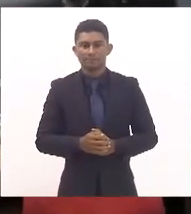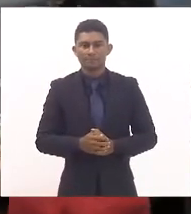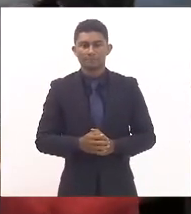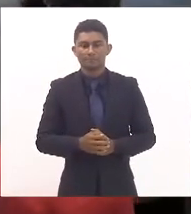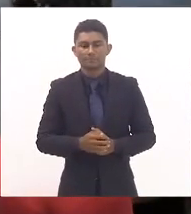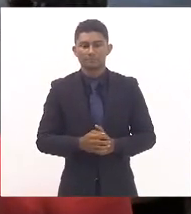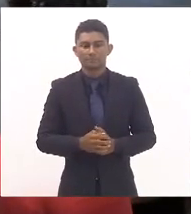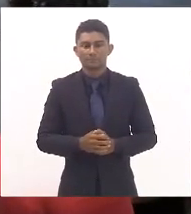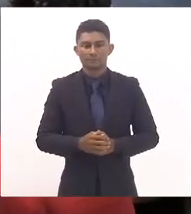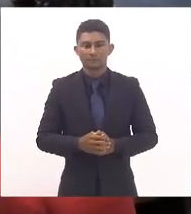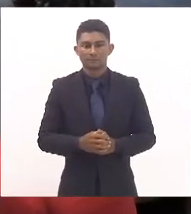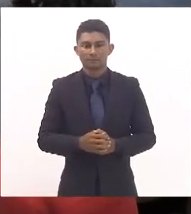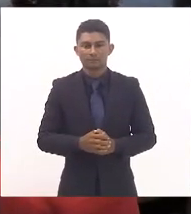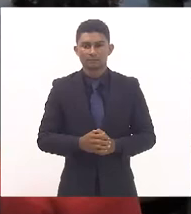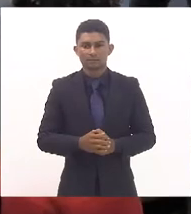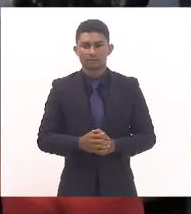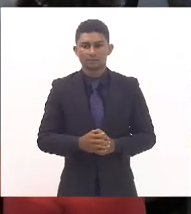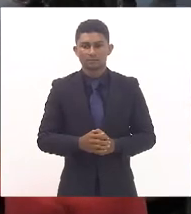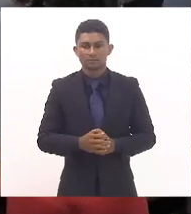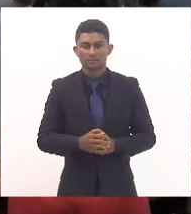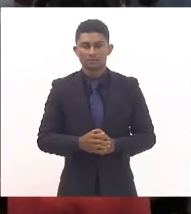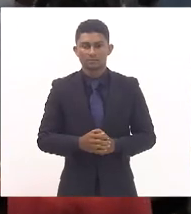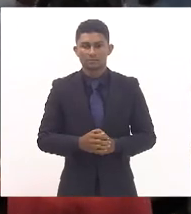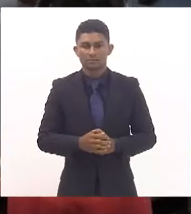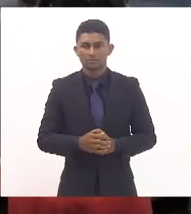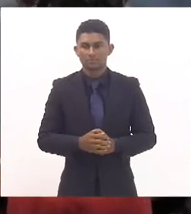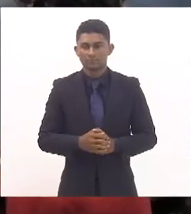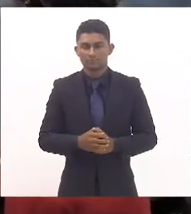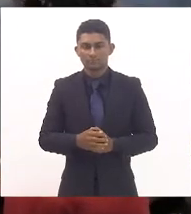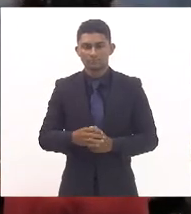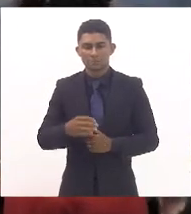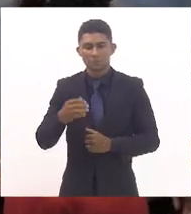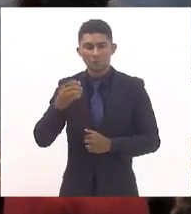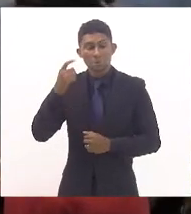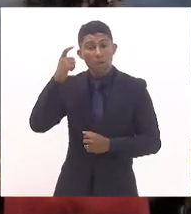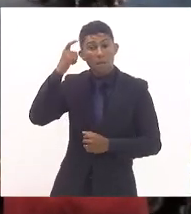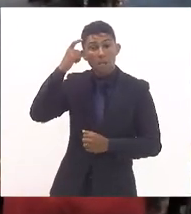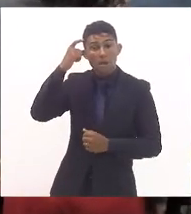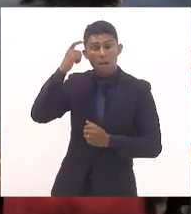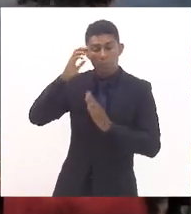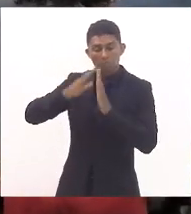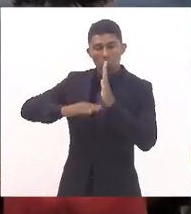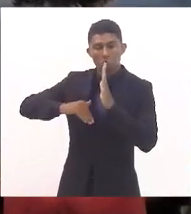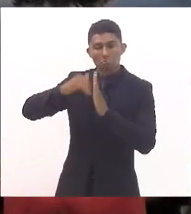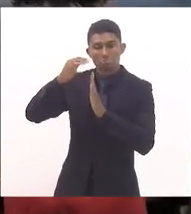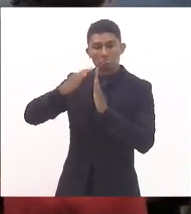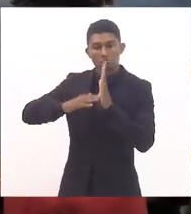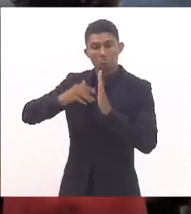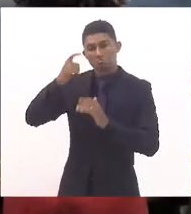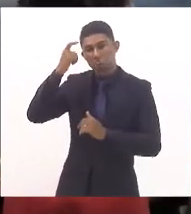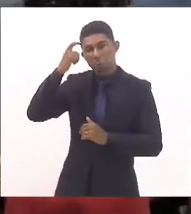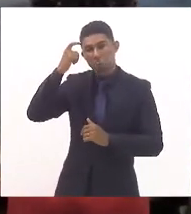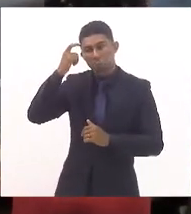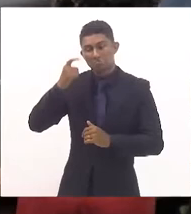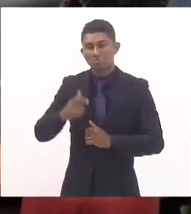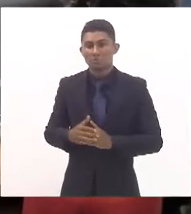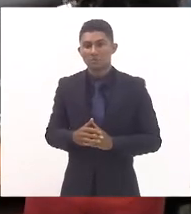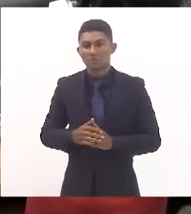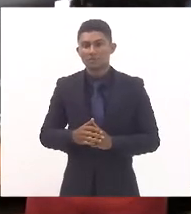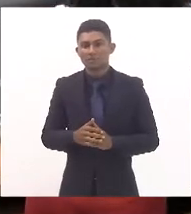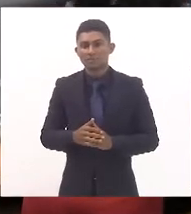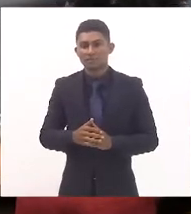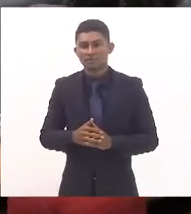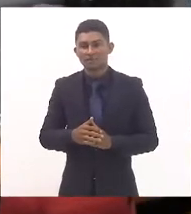Mudou o cabelo? Fez tudo. Pintou o cabelo. Que isso? Fez tudo fez. Isso. Pela